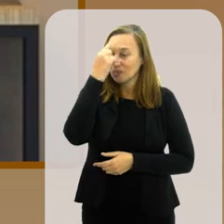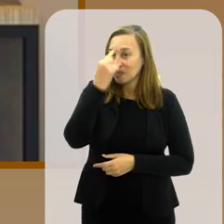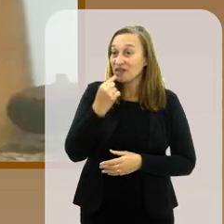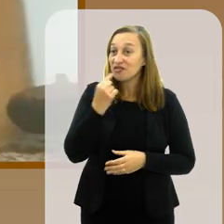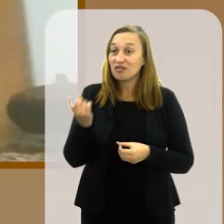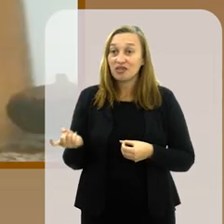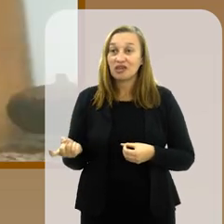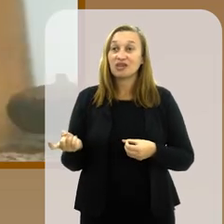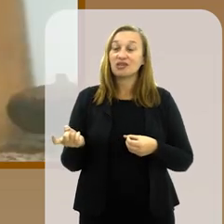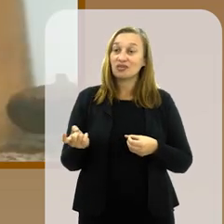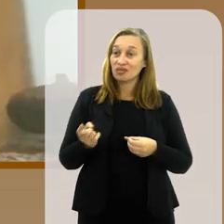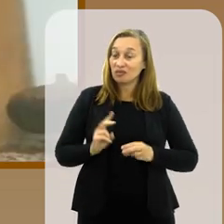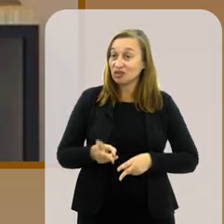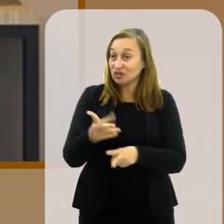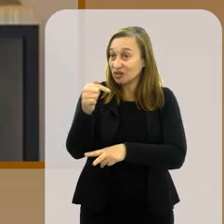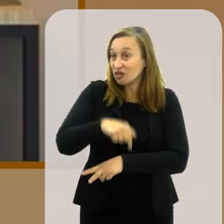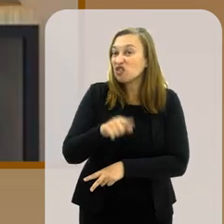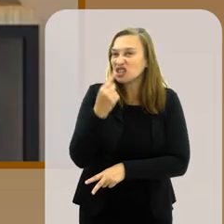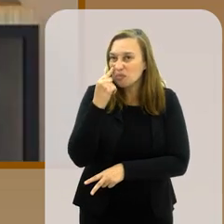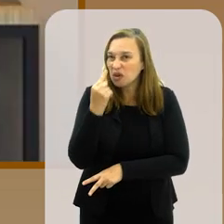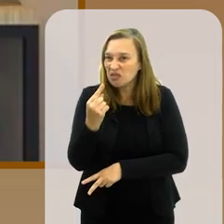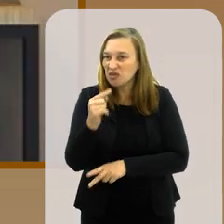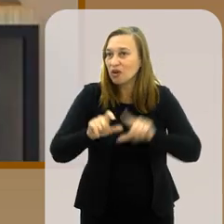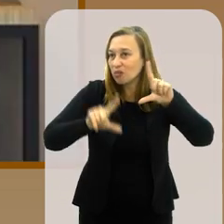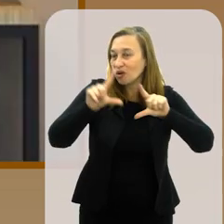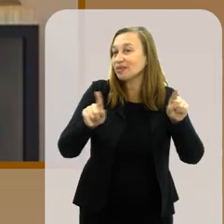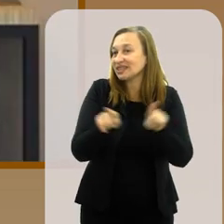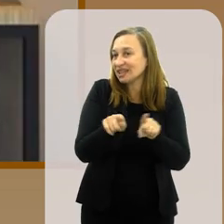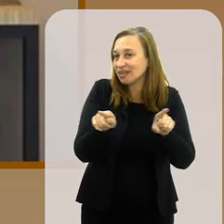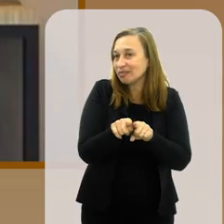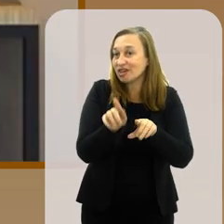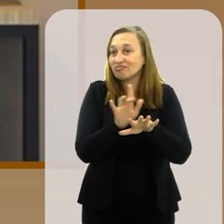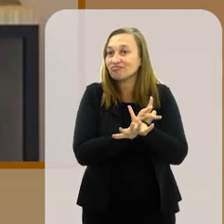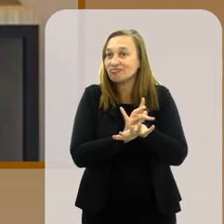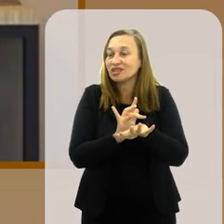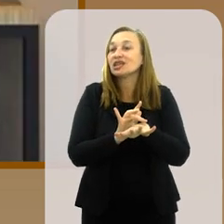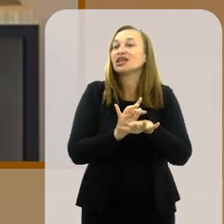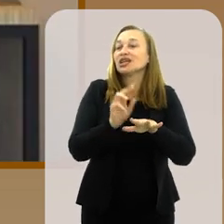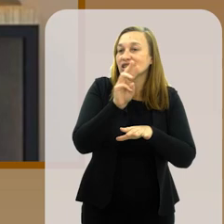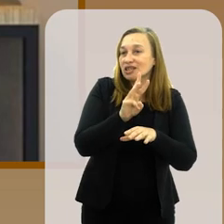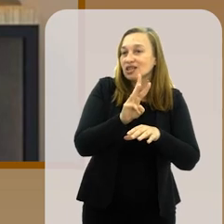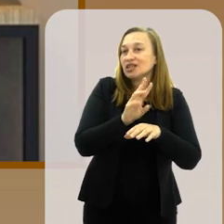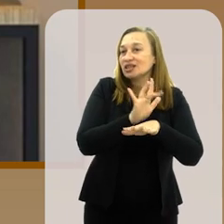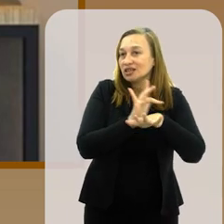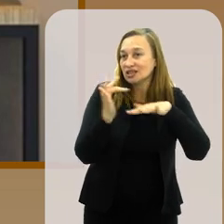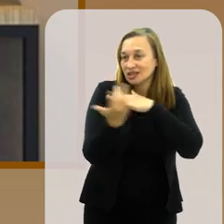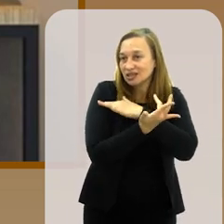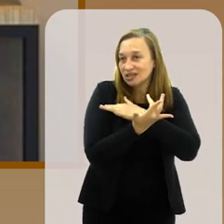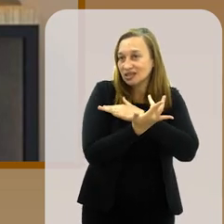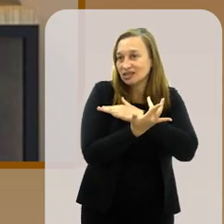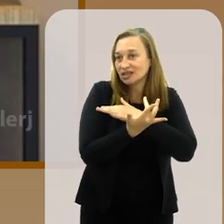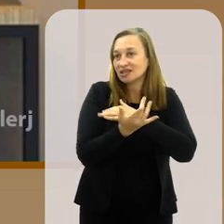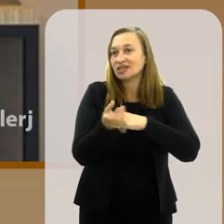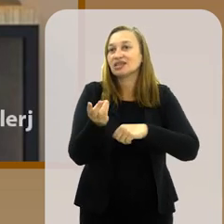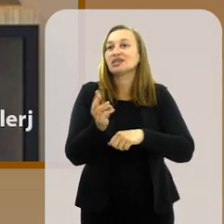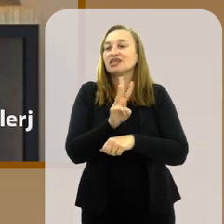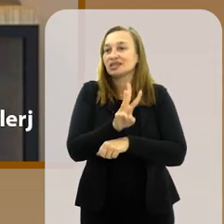Obrigada. Tchauzinho. O perfil fica por aqui. Você pode rever esse programa também em nosso site